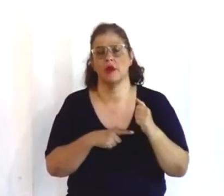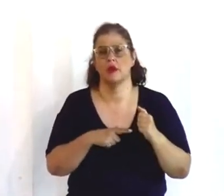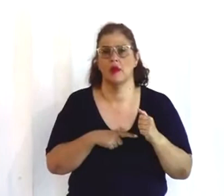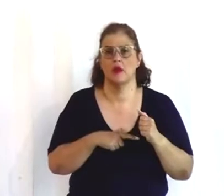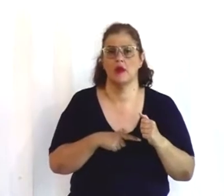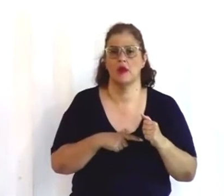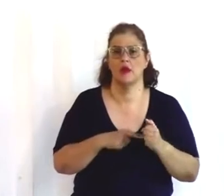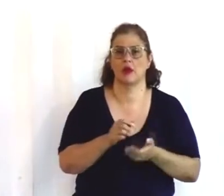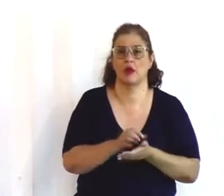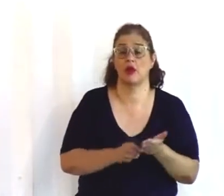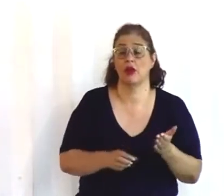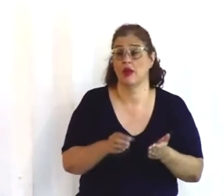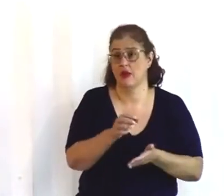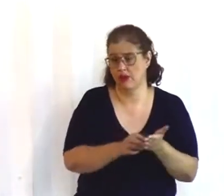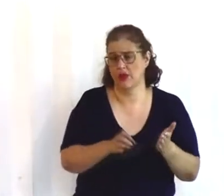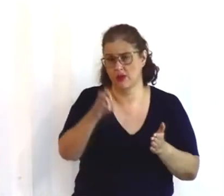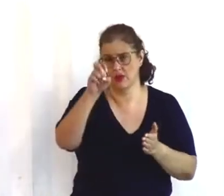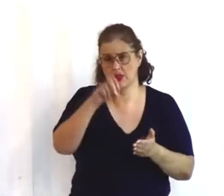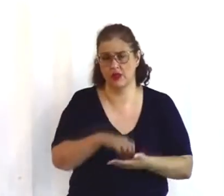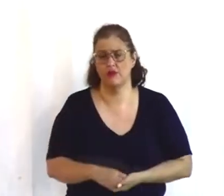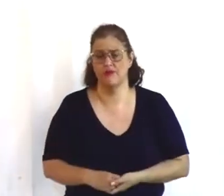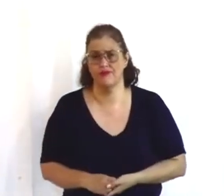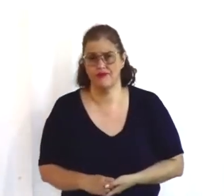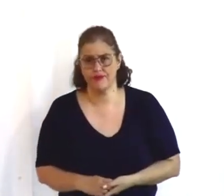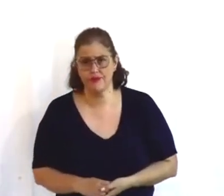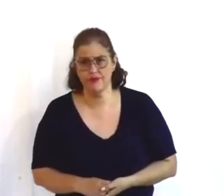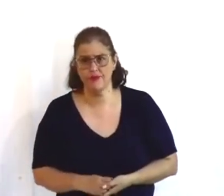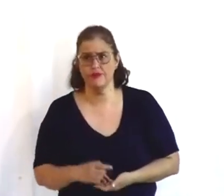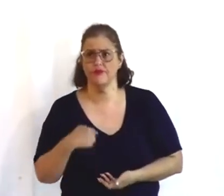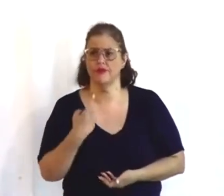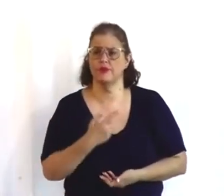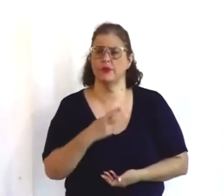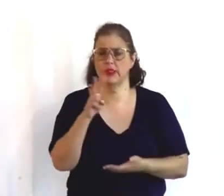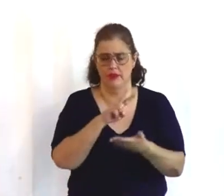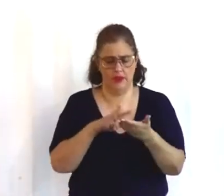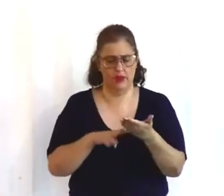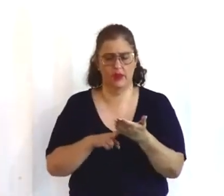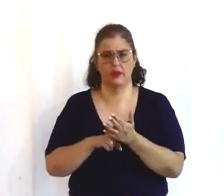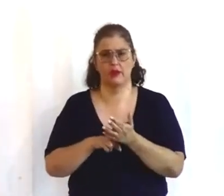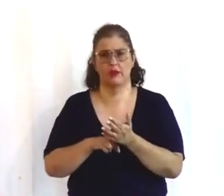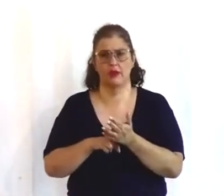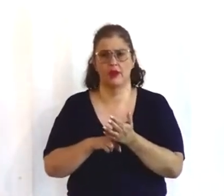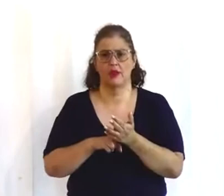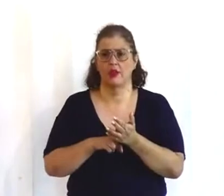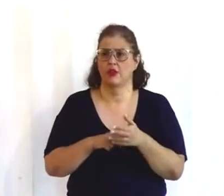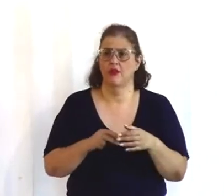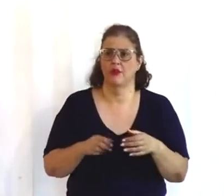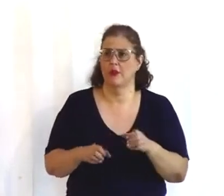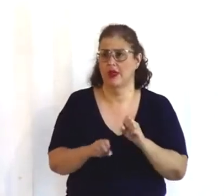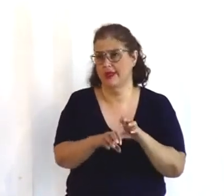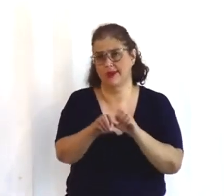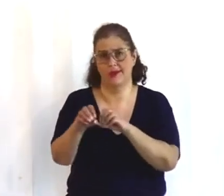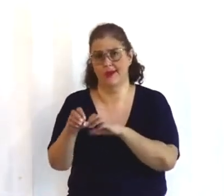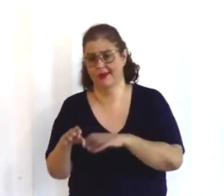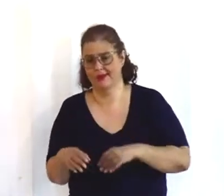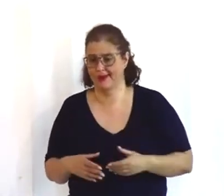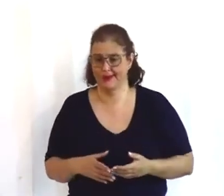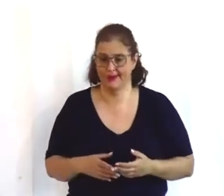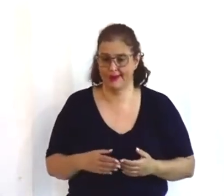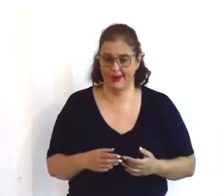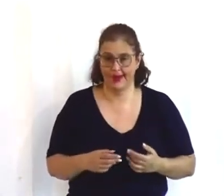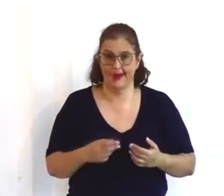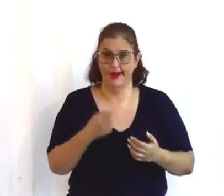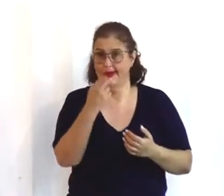7 aparecerá várias vezes. Nós não estamos aqui preocupados agora em ficarmos estudando a questão de numerologia, longe